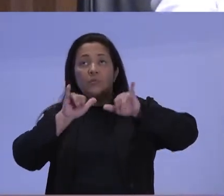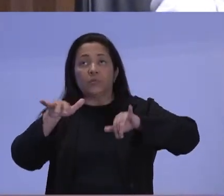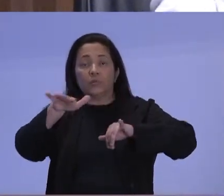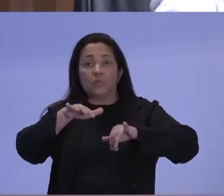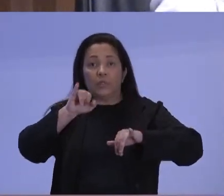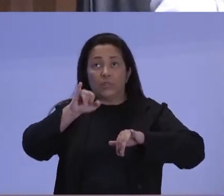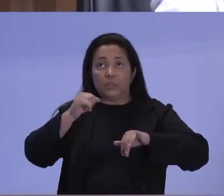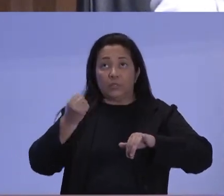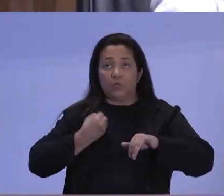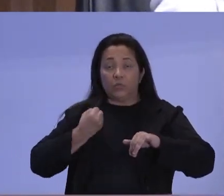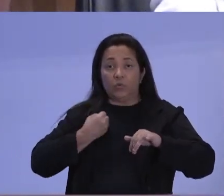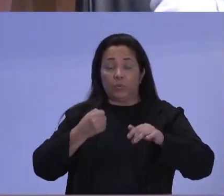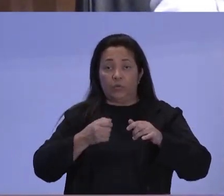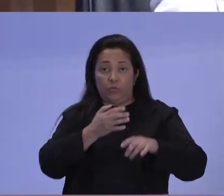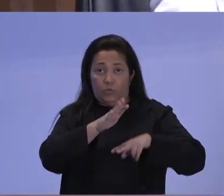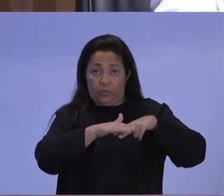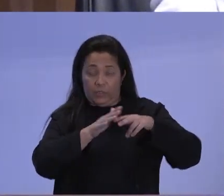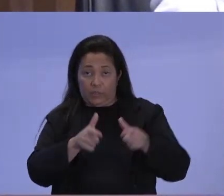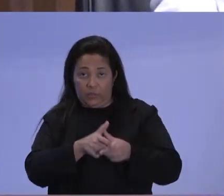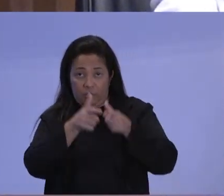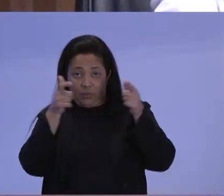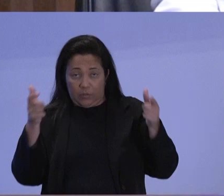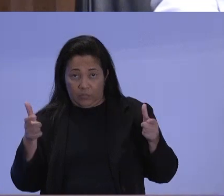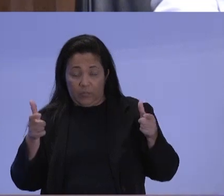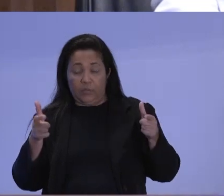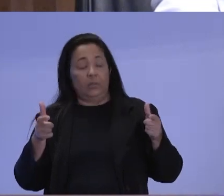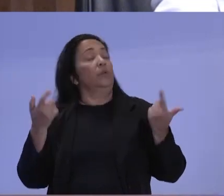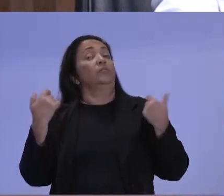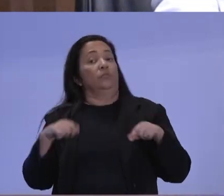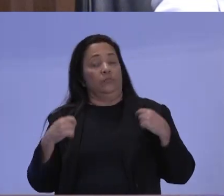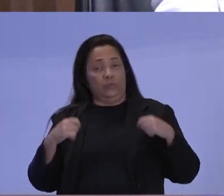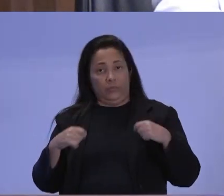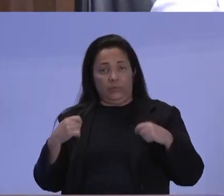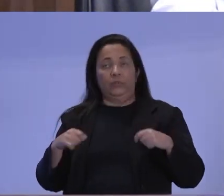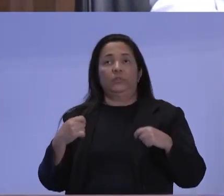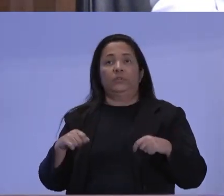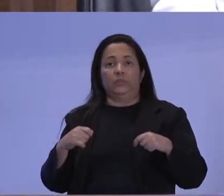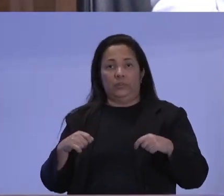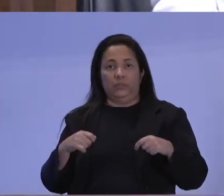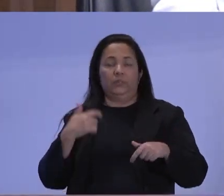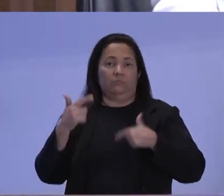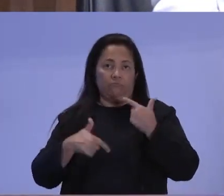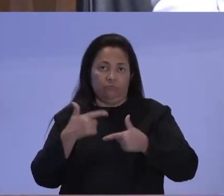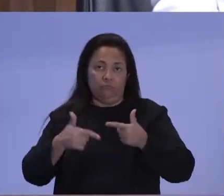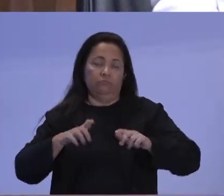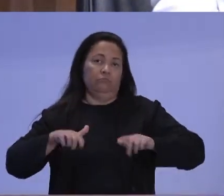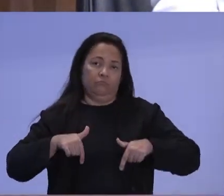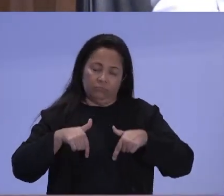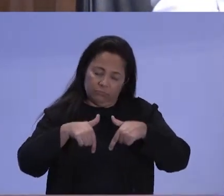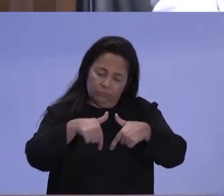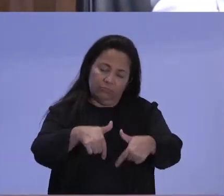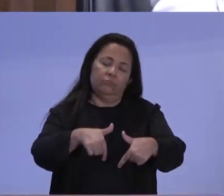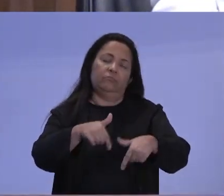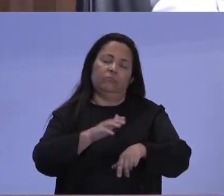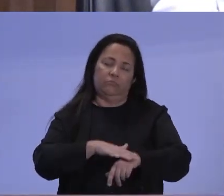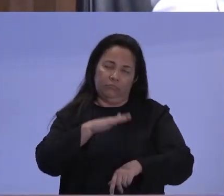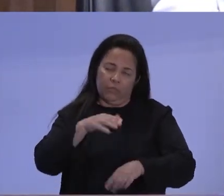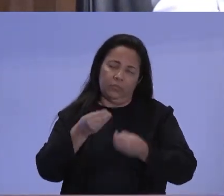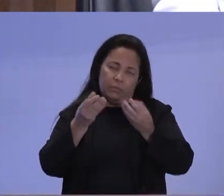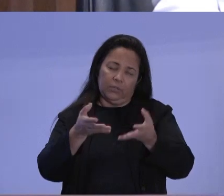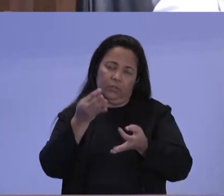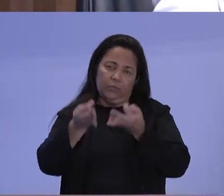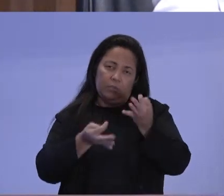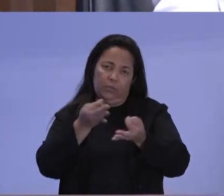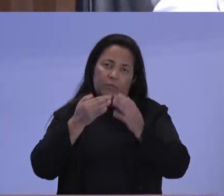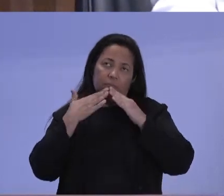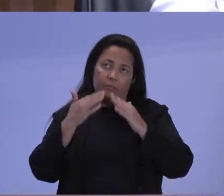de diagnóstico, e isso gera uma impressão negativa inicial, mas depois você tem a condição de fazer o tratamento de forma mais qualificada, né?